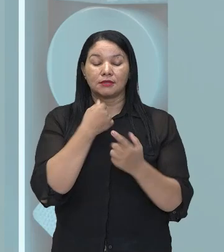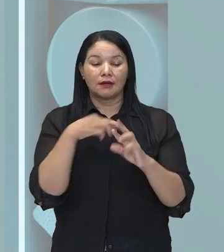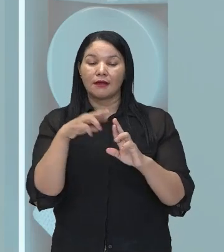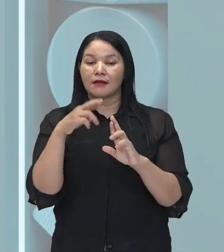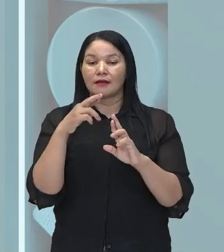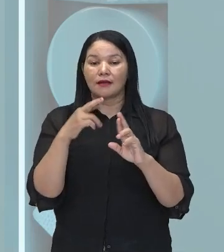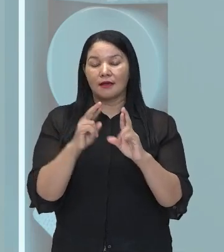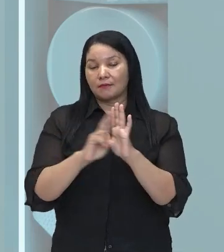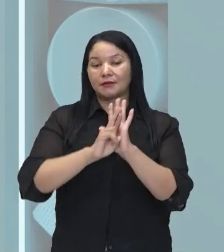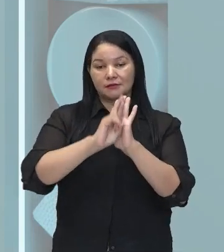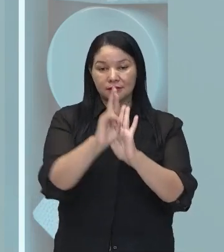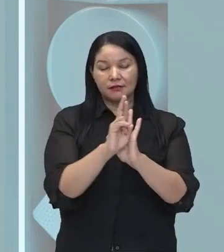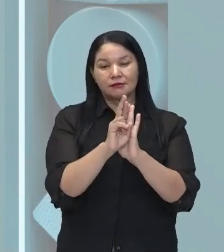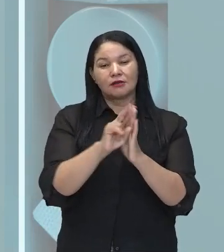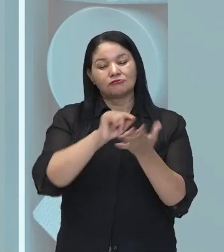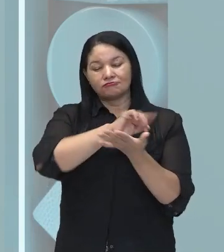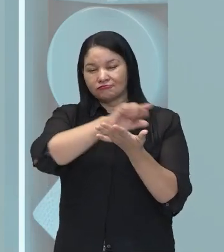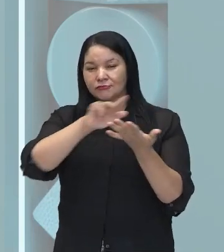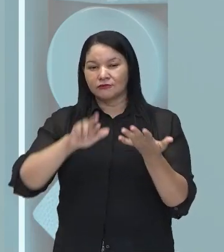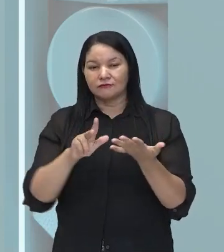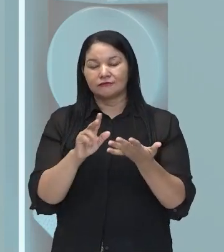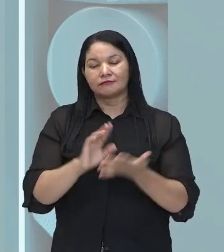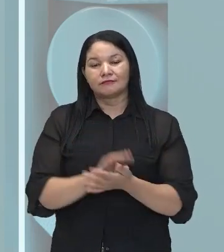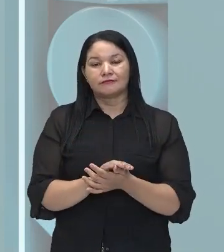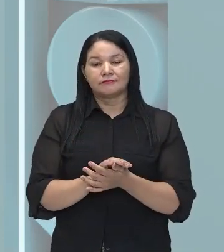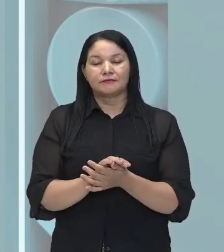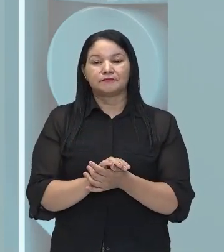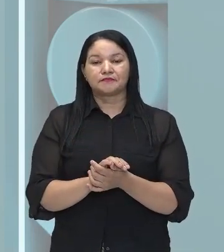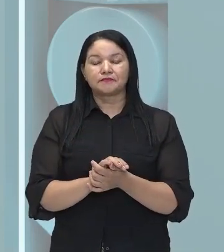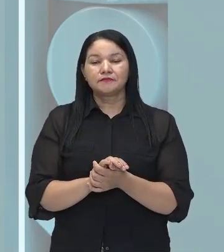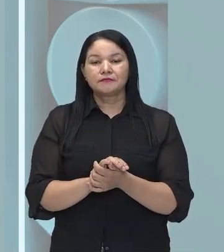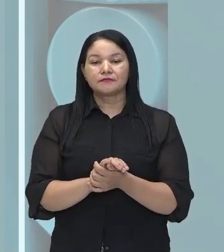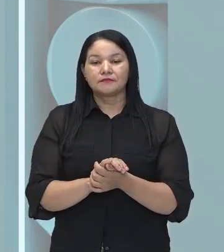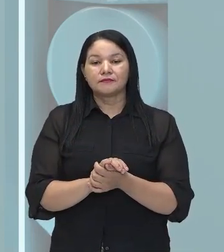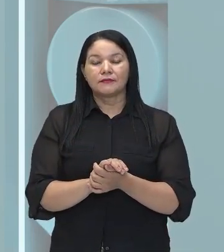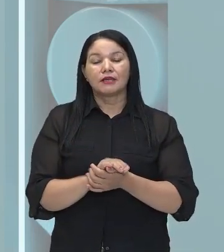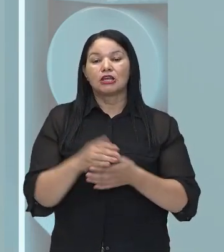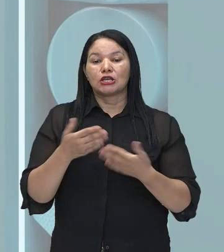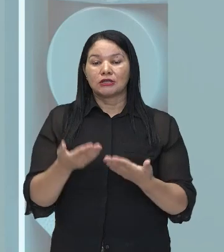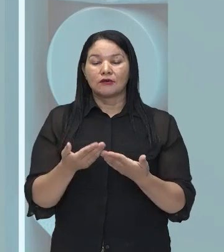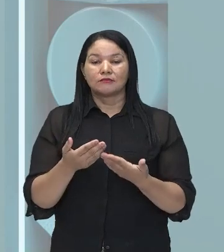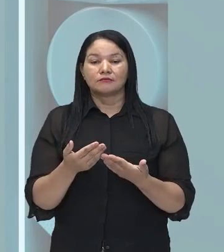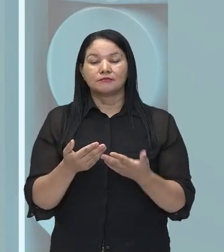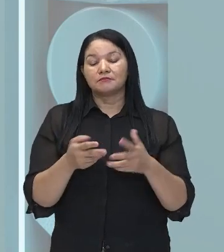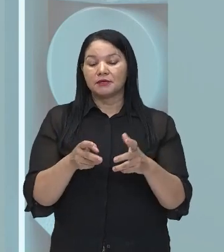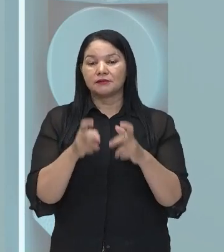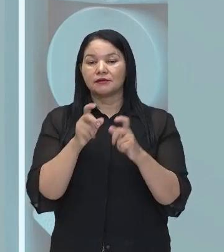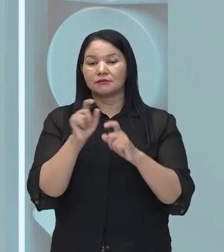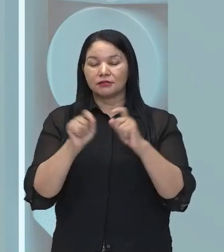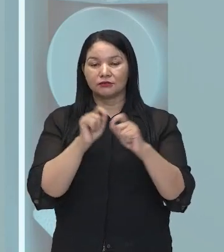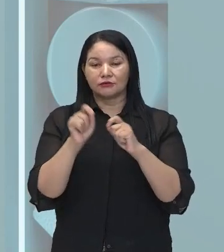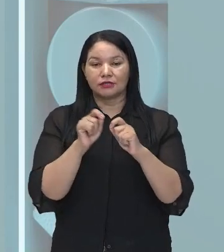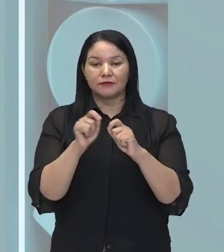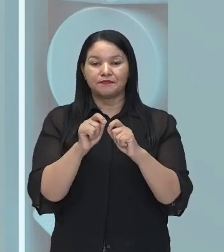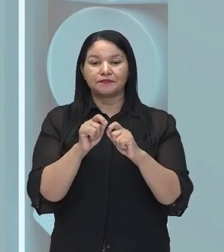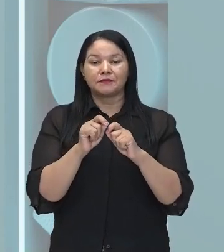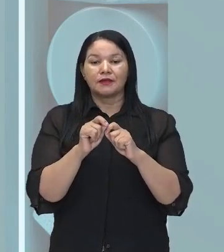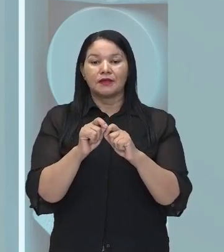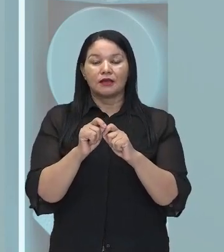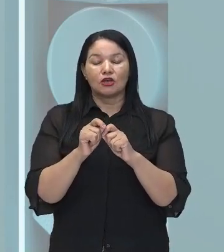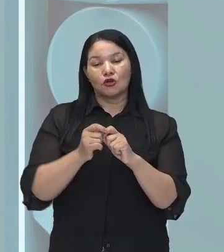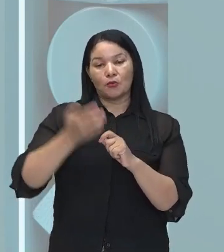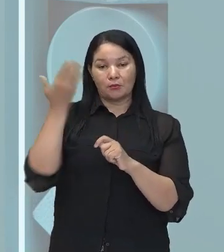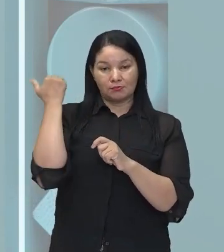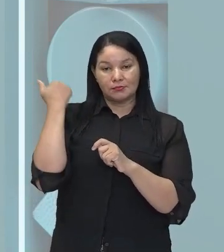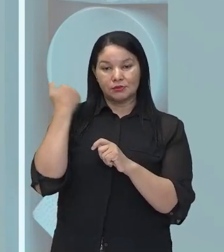mas percebo que pela figura, pela pessoa, pela representatividade, ele acaba expondo isso nos jornais da época, e percebo